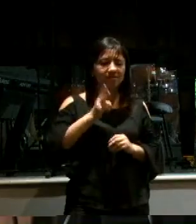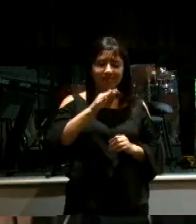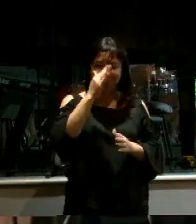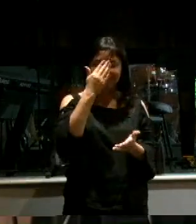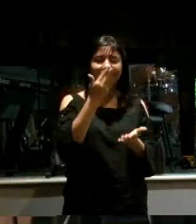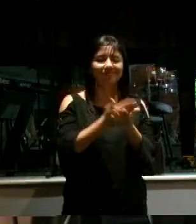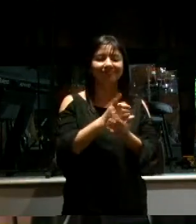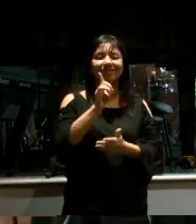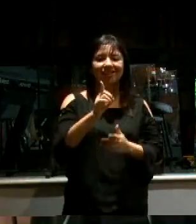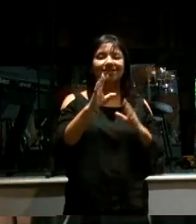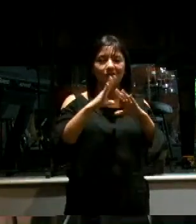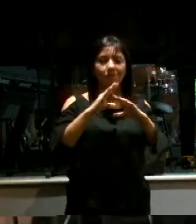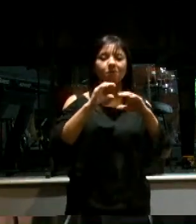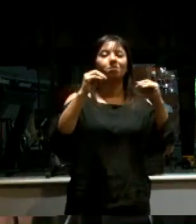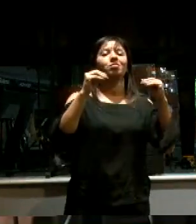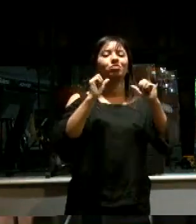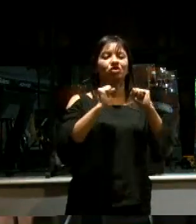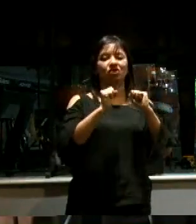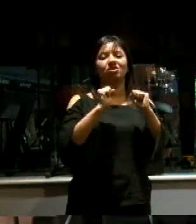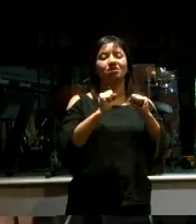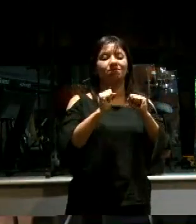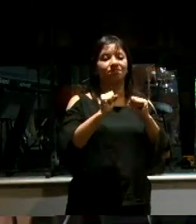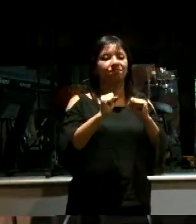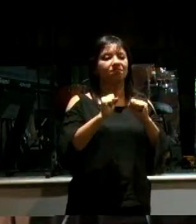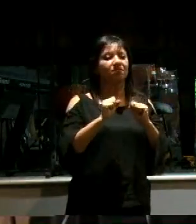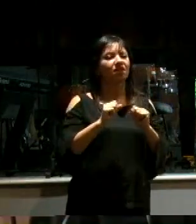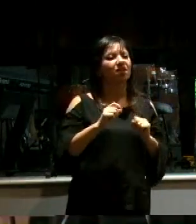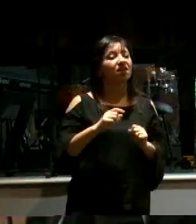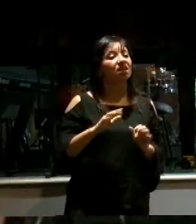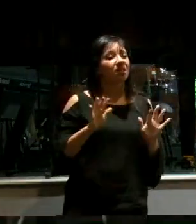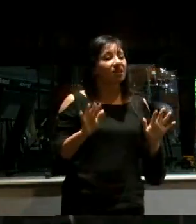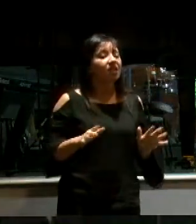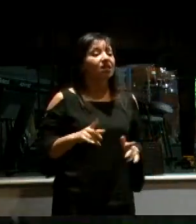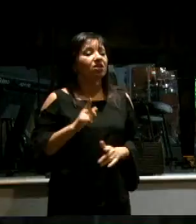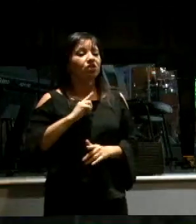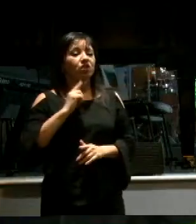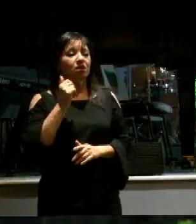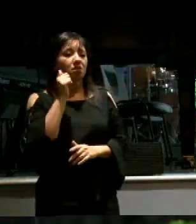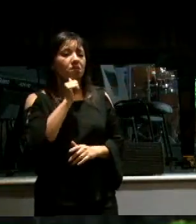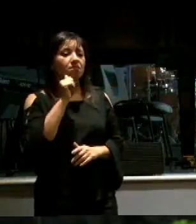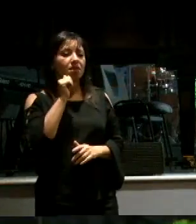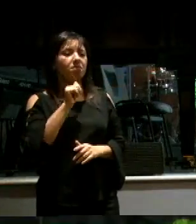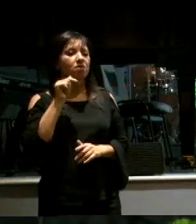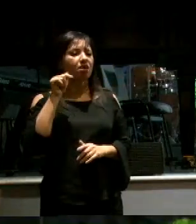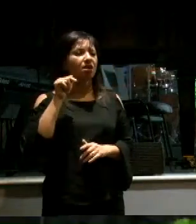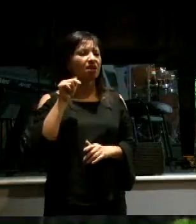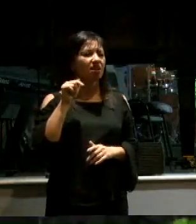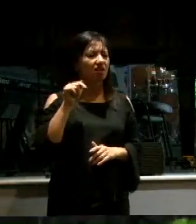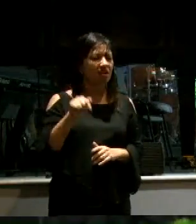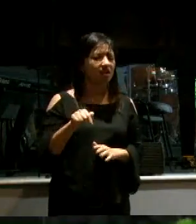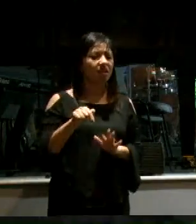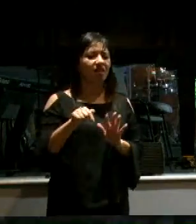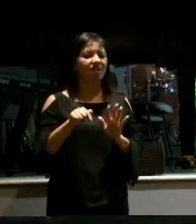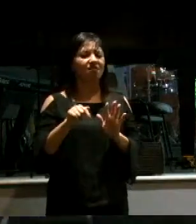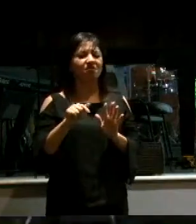das maiores demonstrações de Deus, porque uma psicóloga